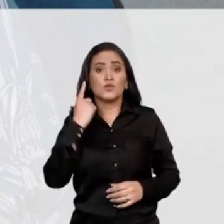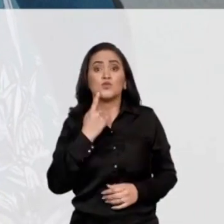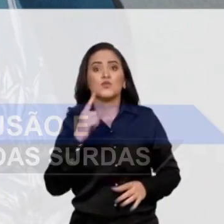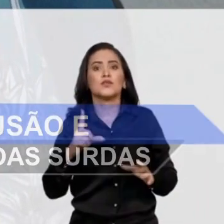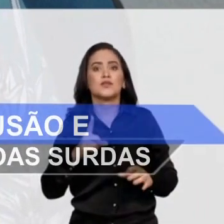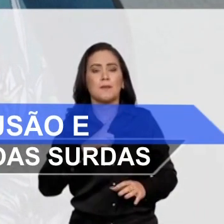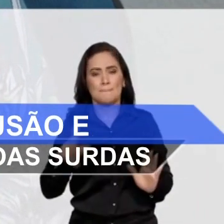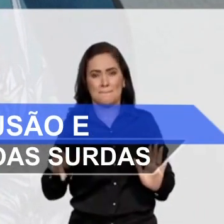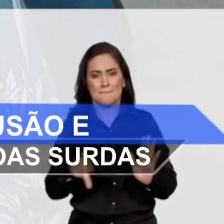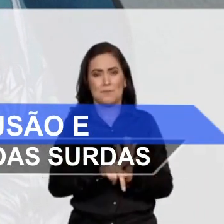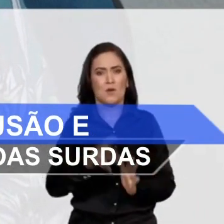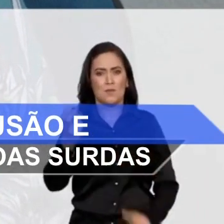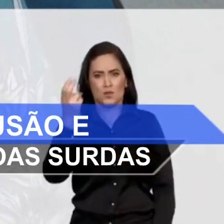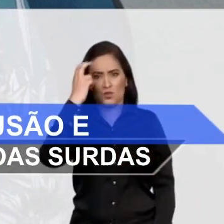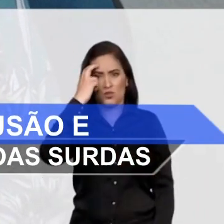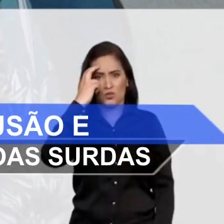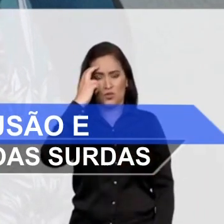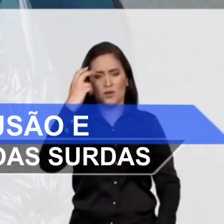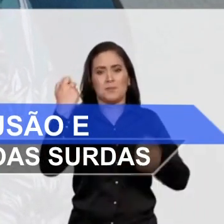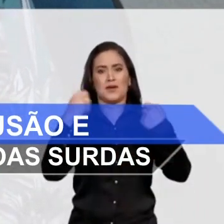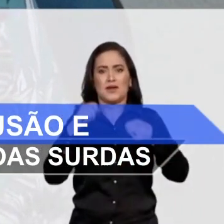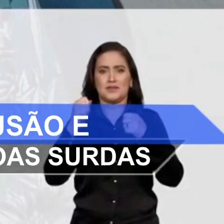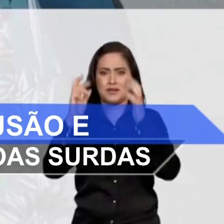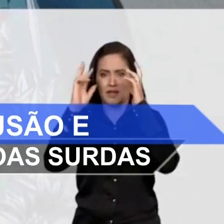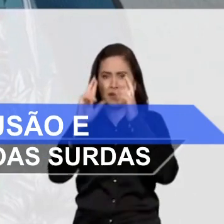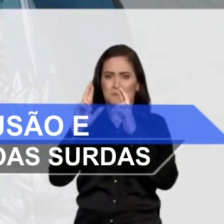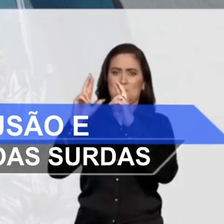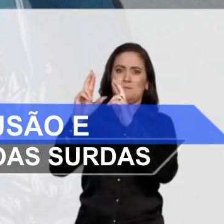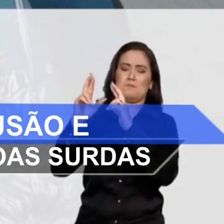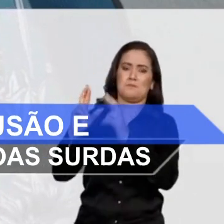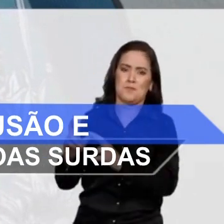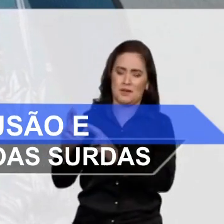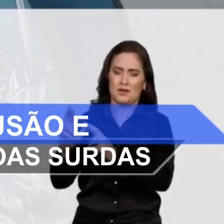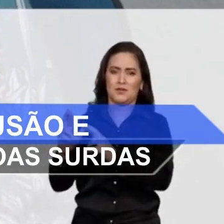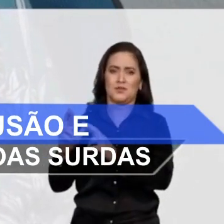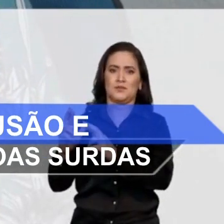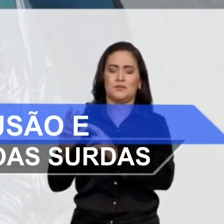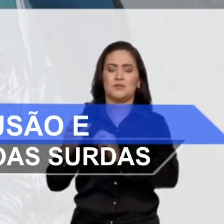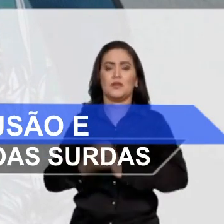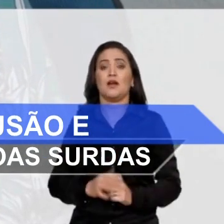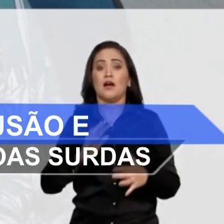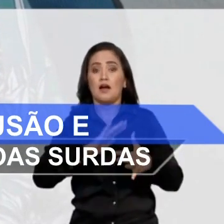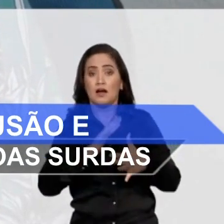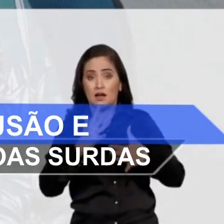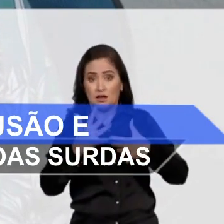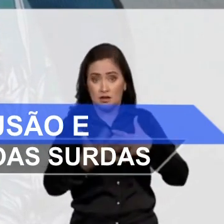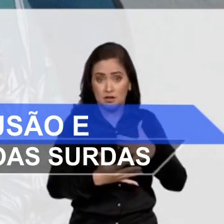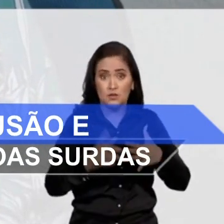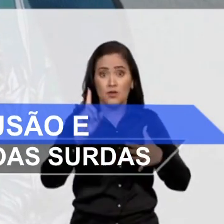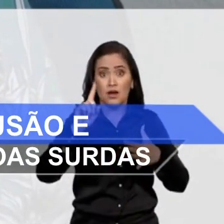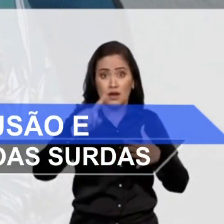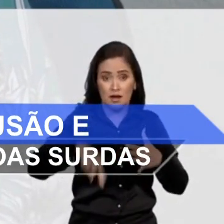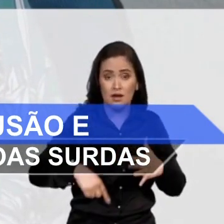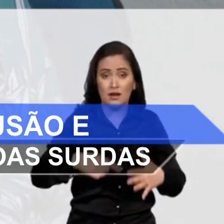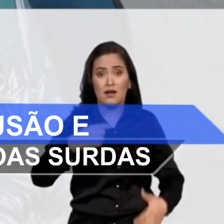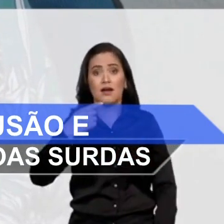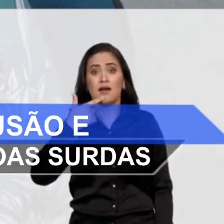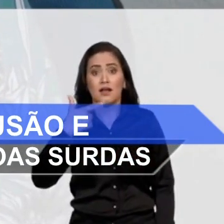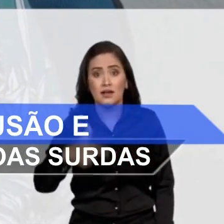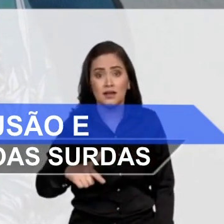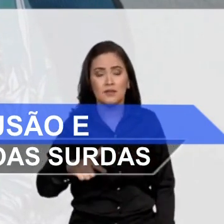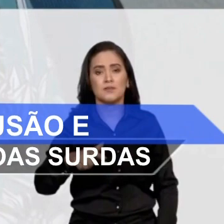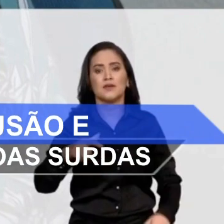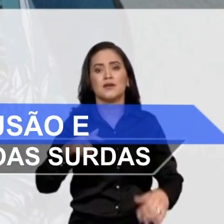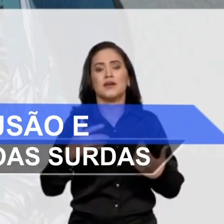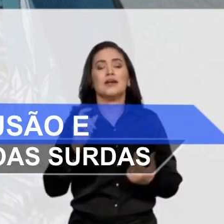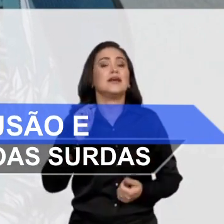Então, eles têm uma cultura própria, eles têm que ser respeitados a partir dessa cultura. É, a língua brasileira de sinais é uma língua que